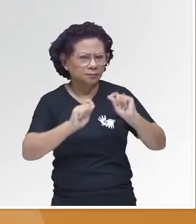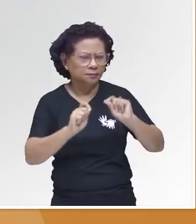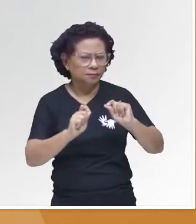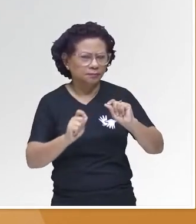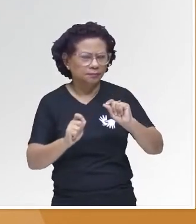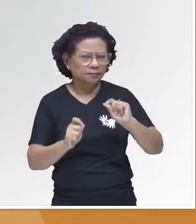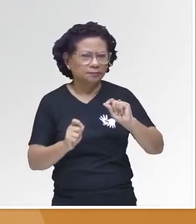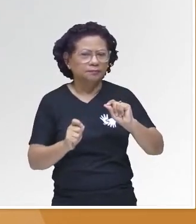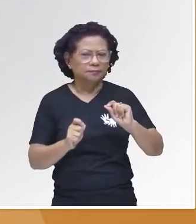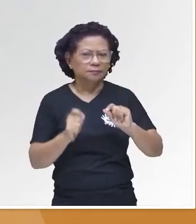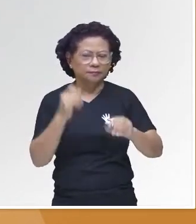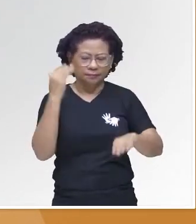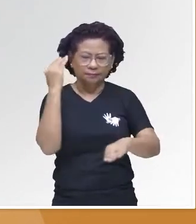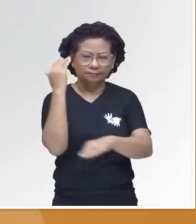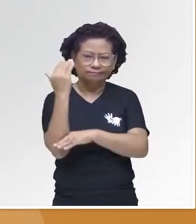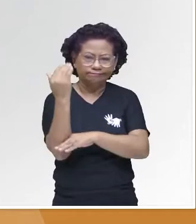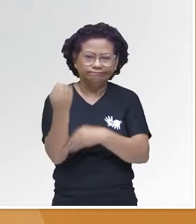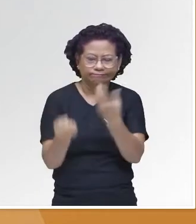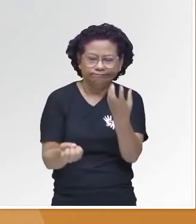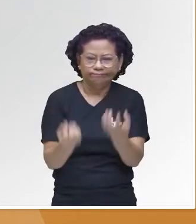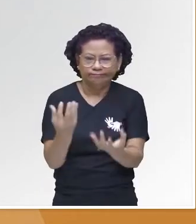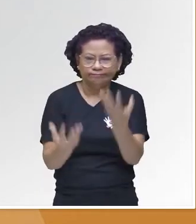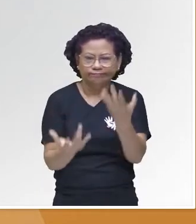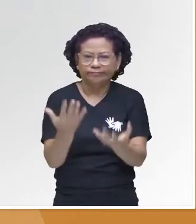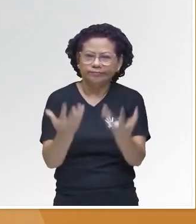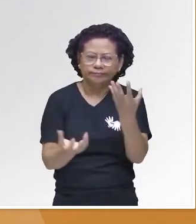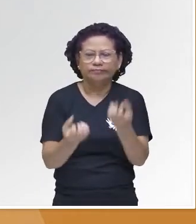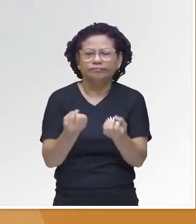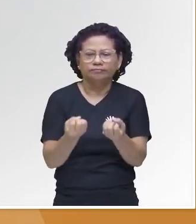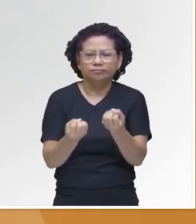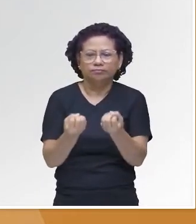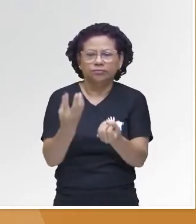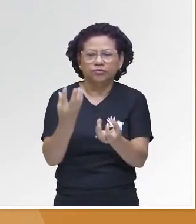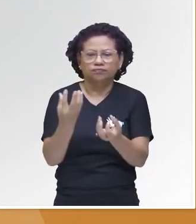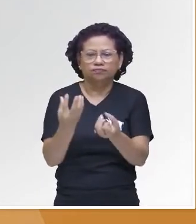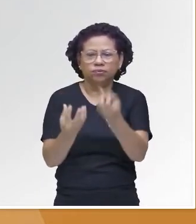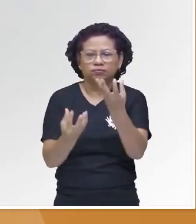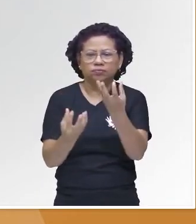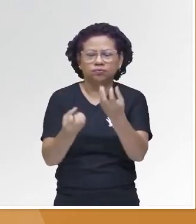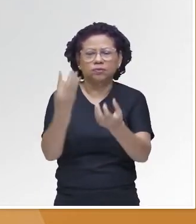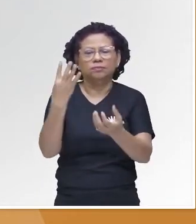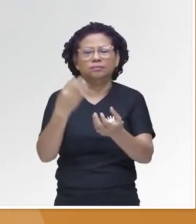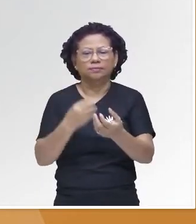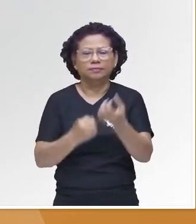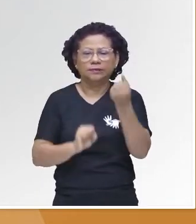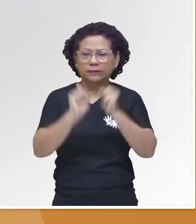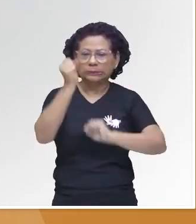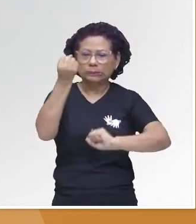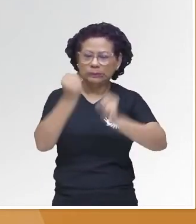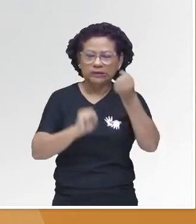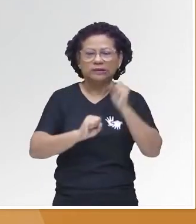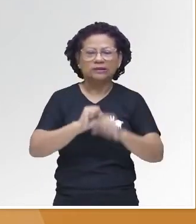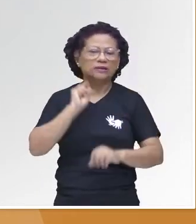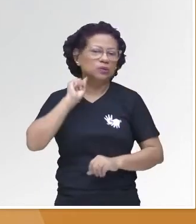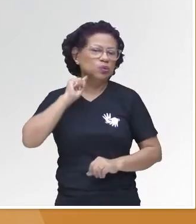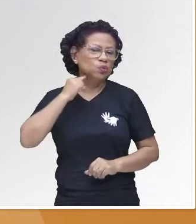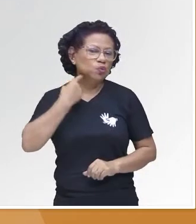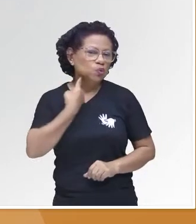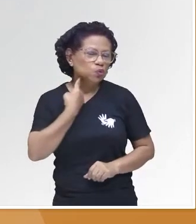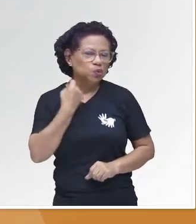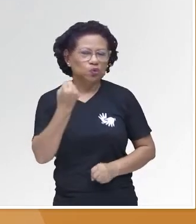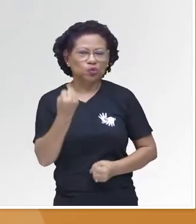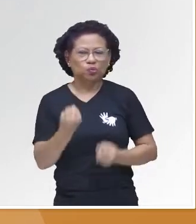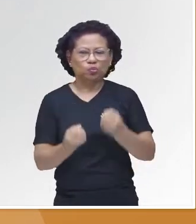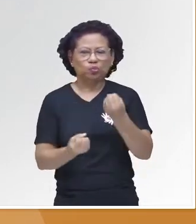né, desses combustíveis, não tem jeito, vão liberar gases poluentes, né? Ah, mas hoje